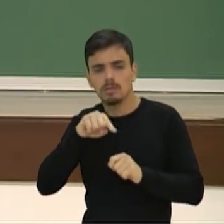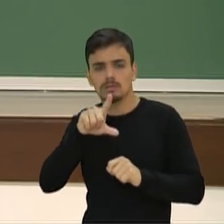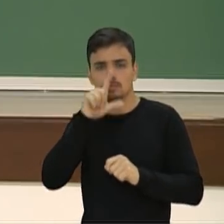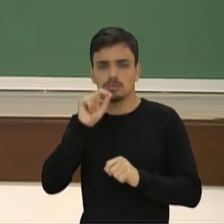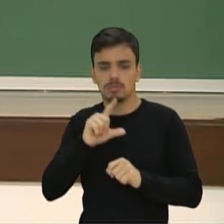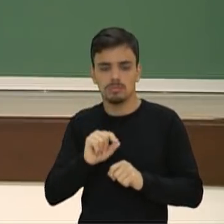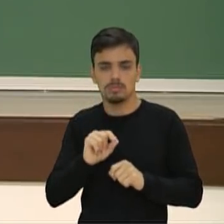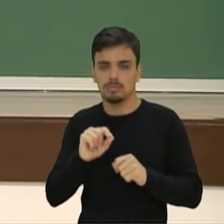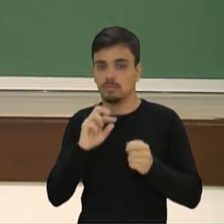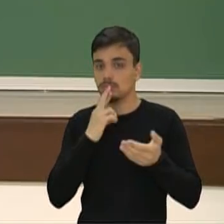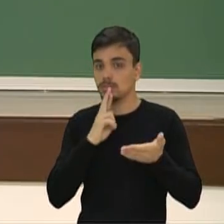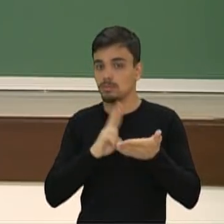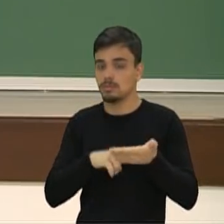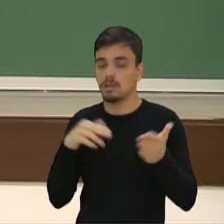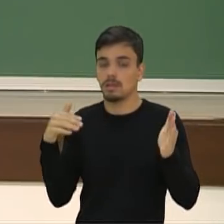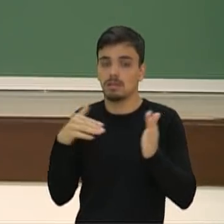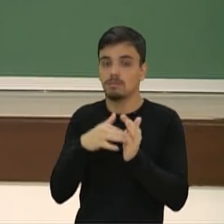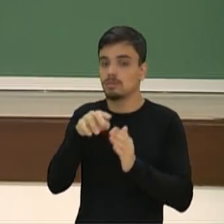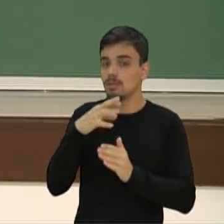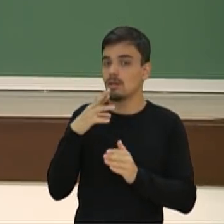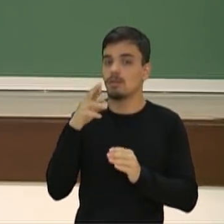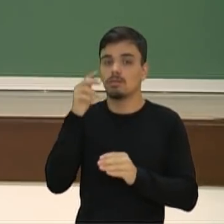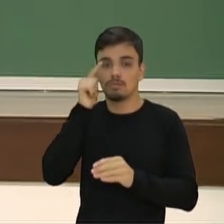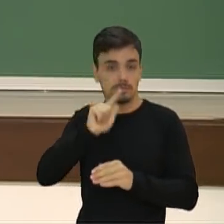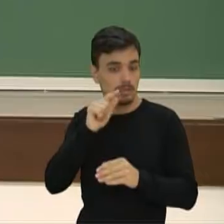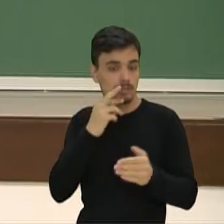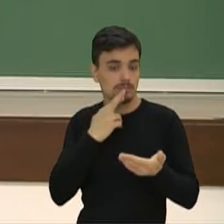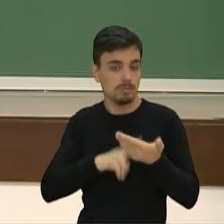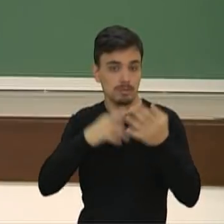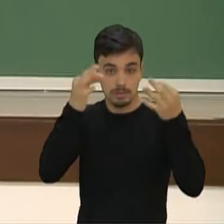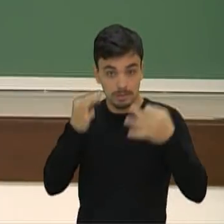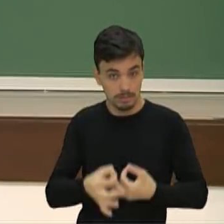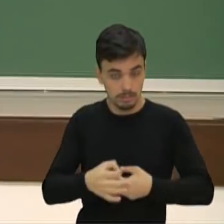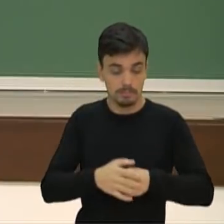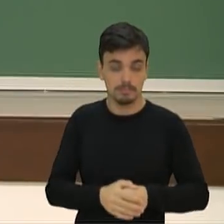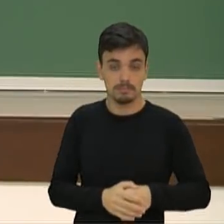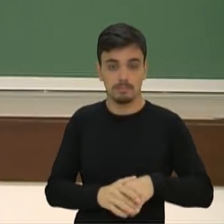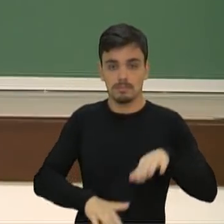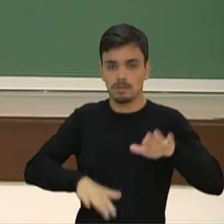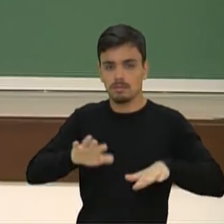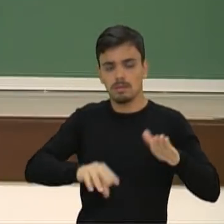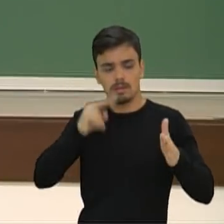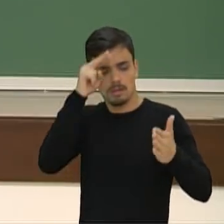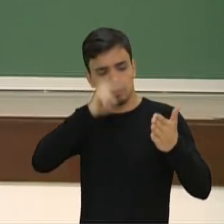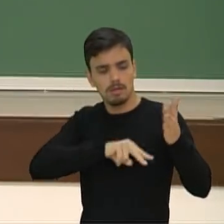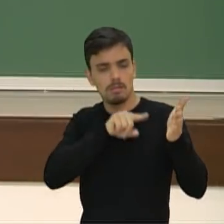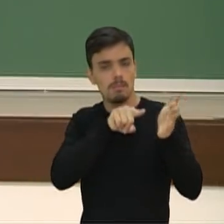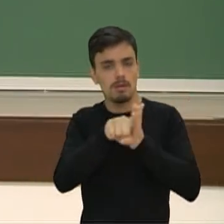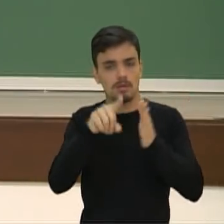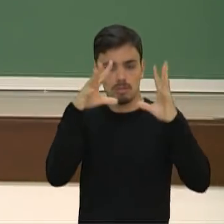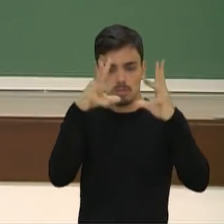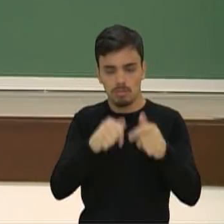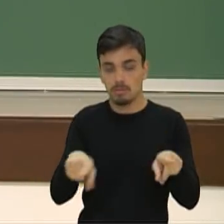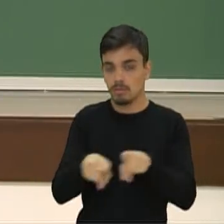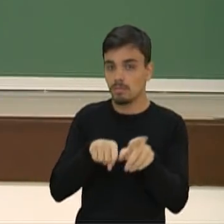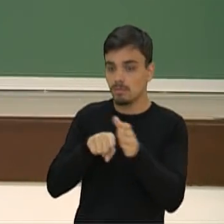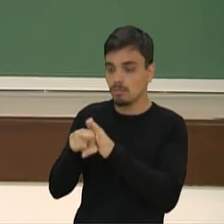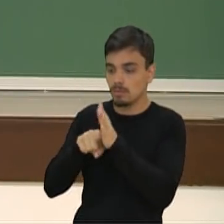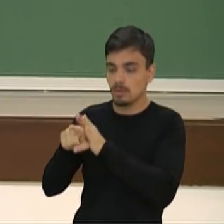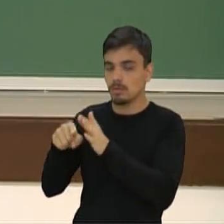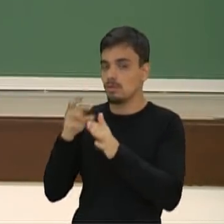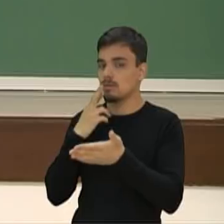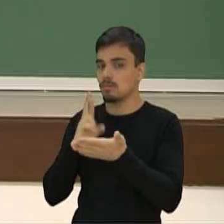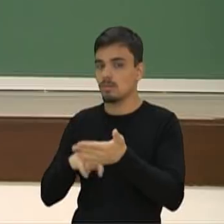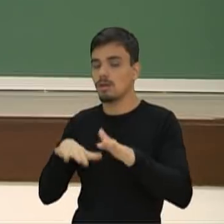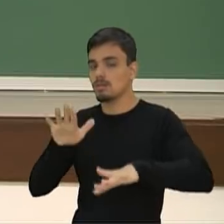da resposta até que você chegue na resposta correta. Você lê a questão como um todo e às vezes você procurar a resposta, pode